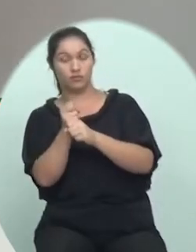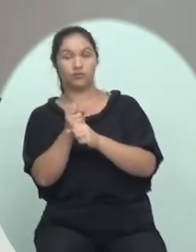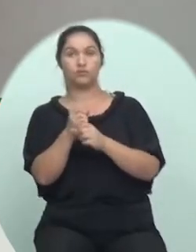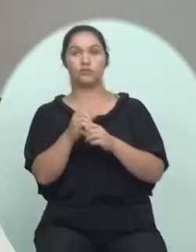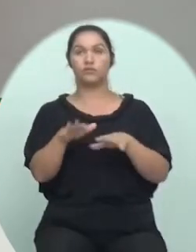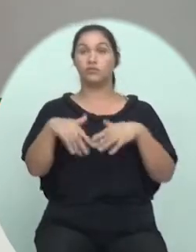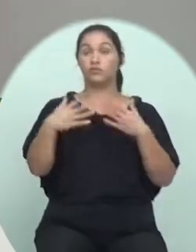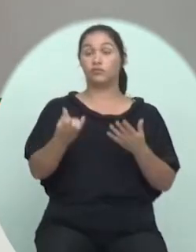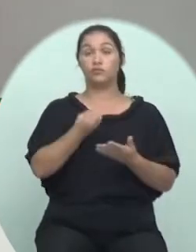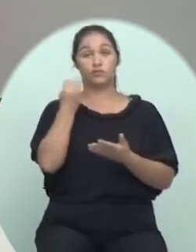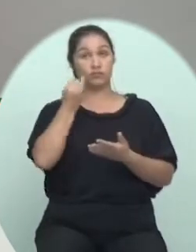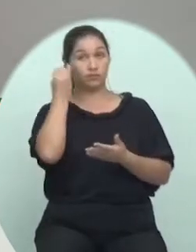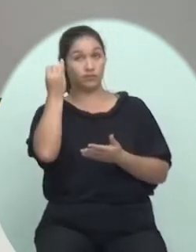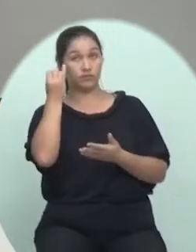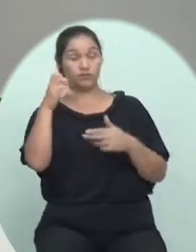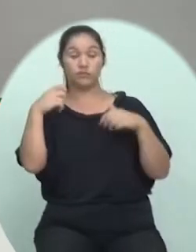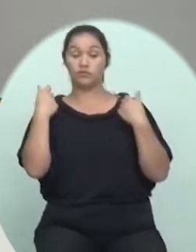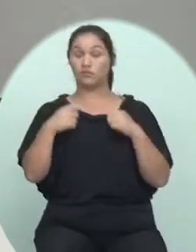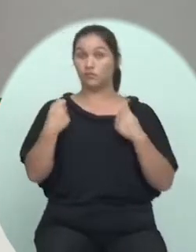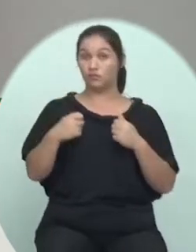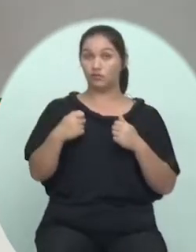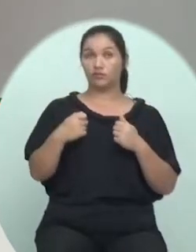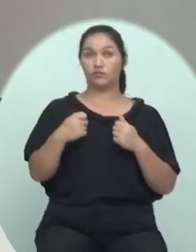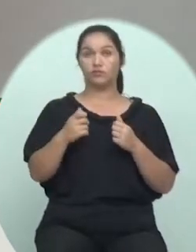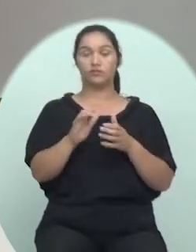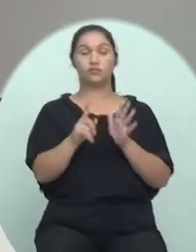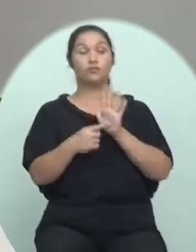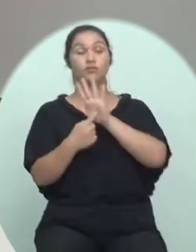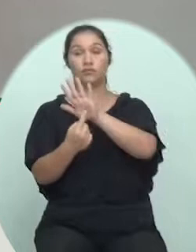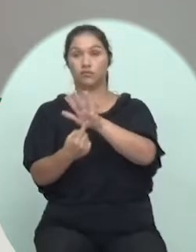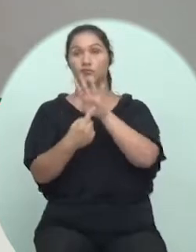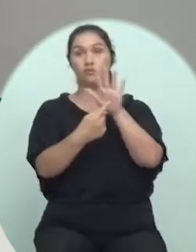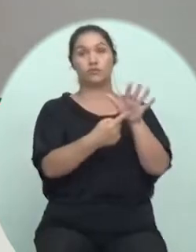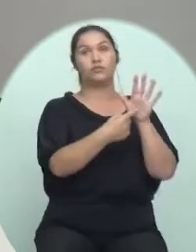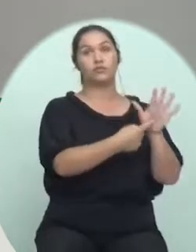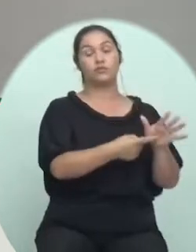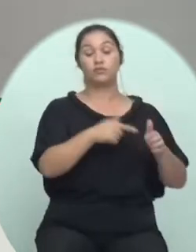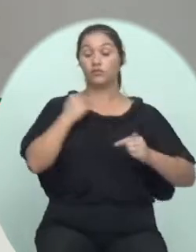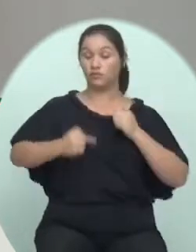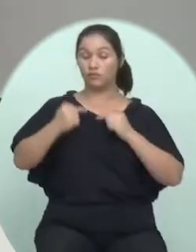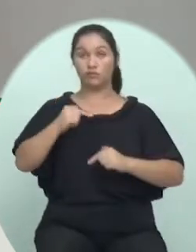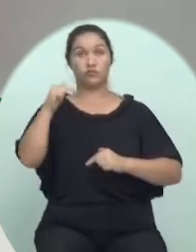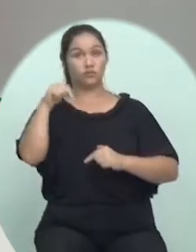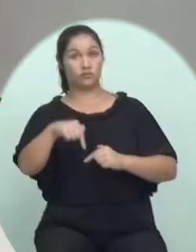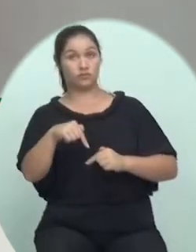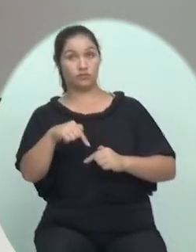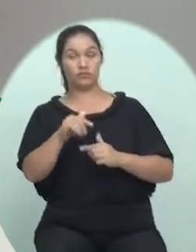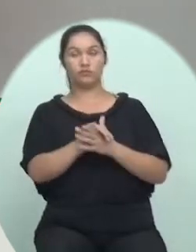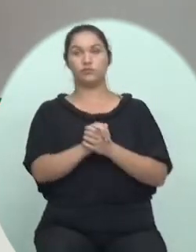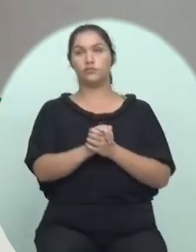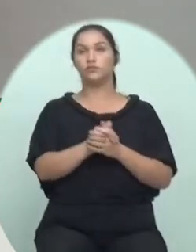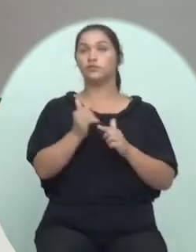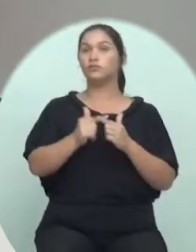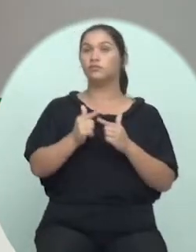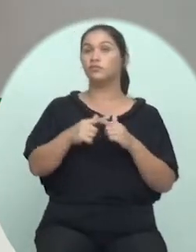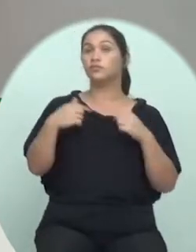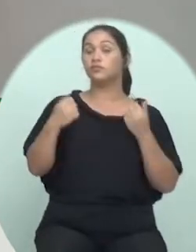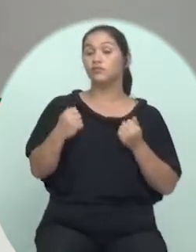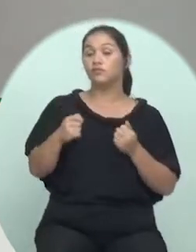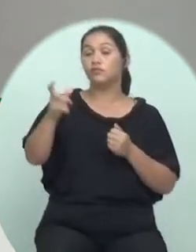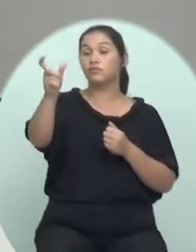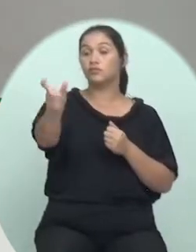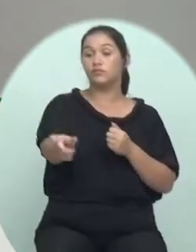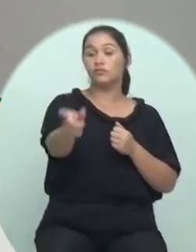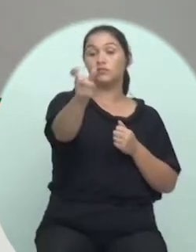um ponto importante que a gente precisa sempre estar trazendo para a discussão, ou melhor, mostrando para as pessoas